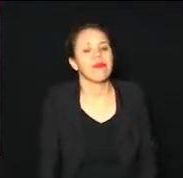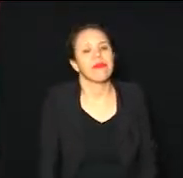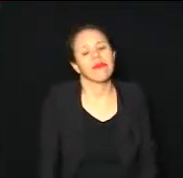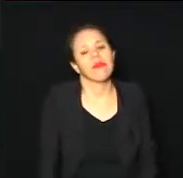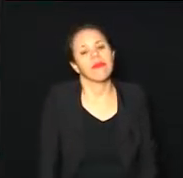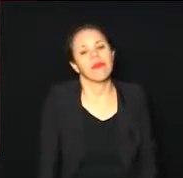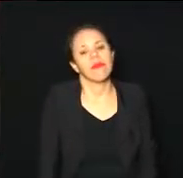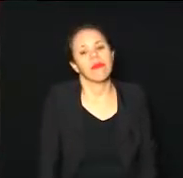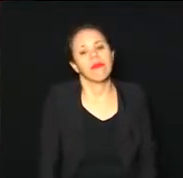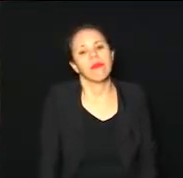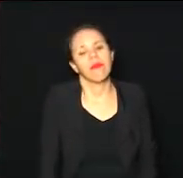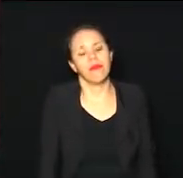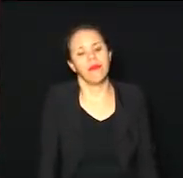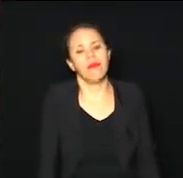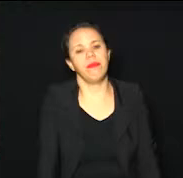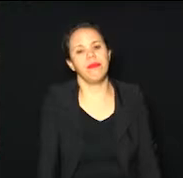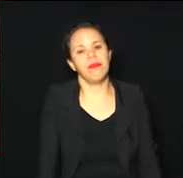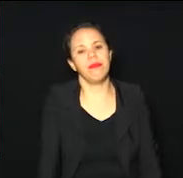Então,